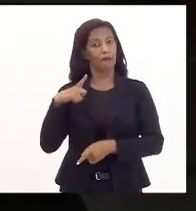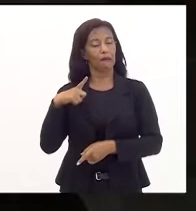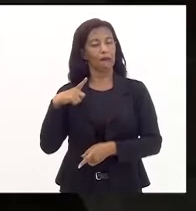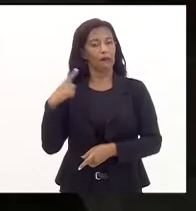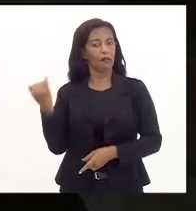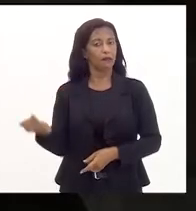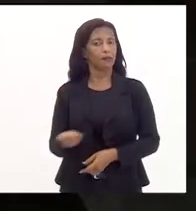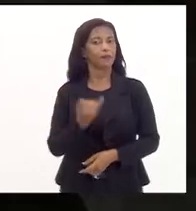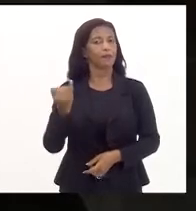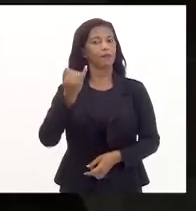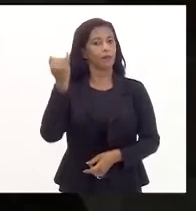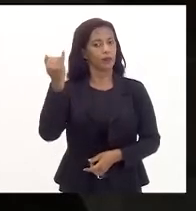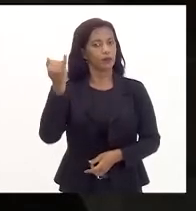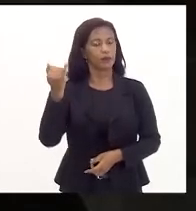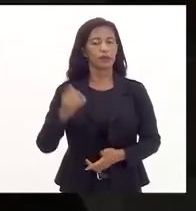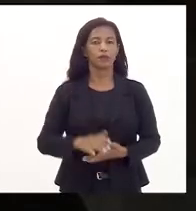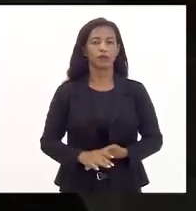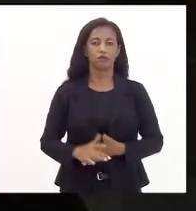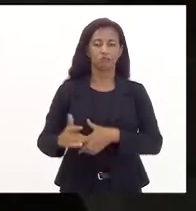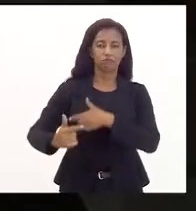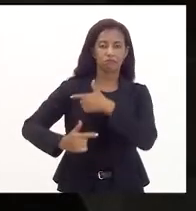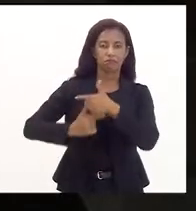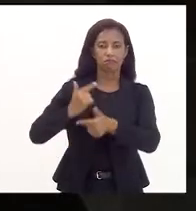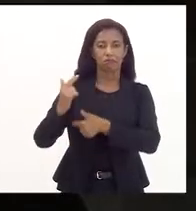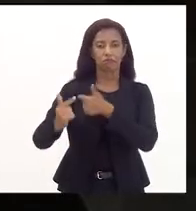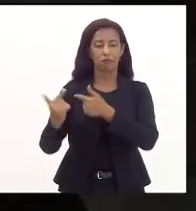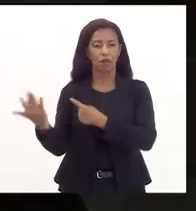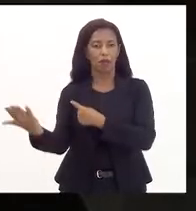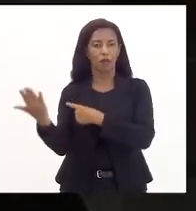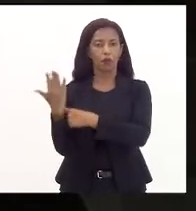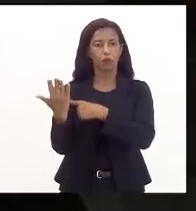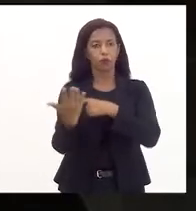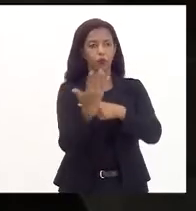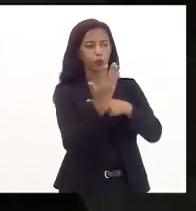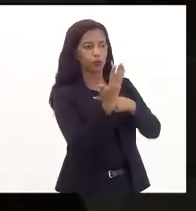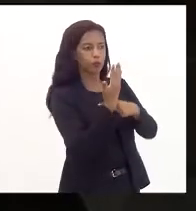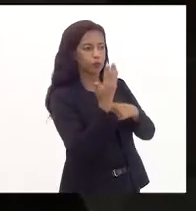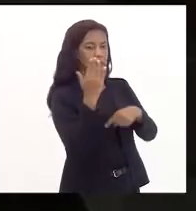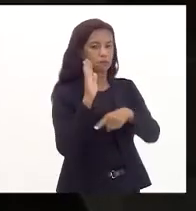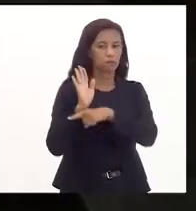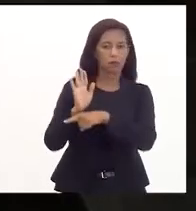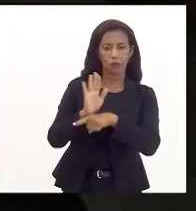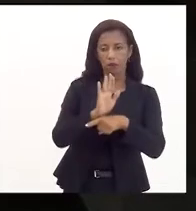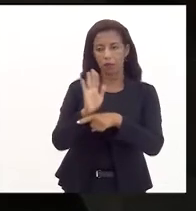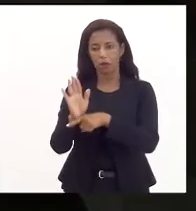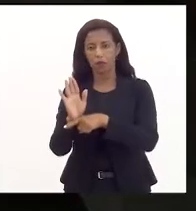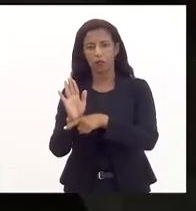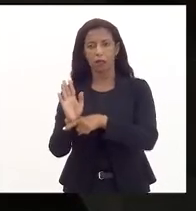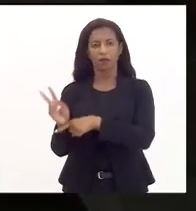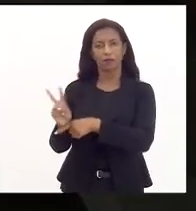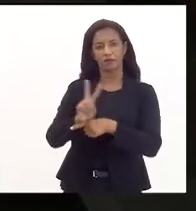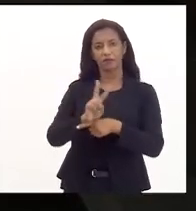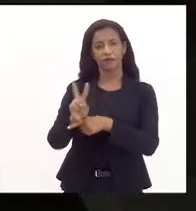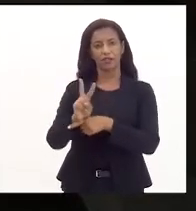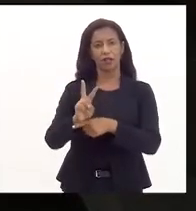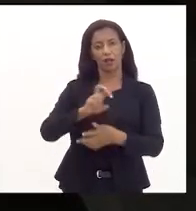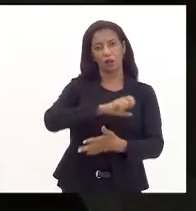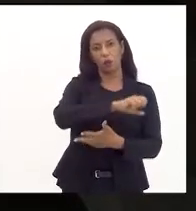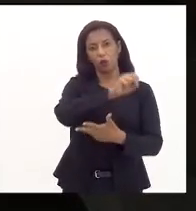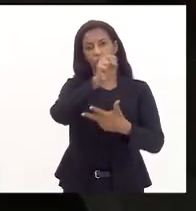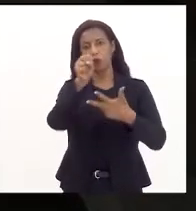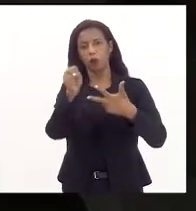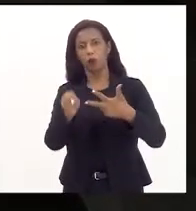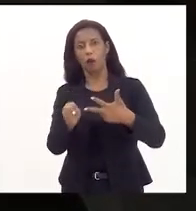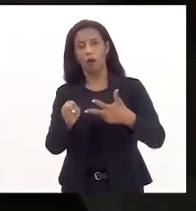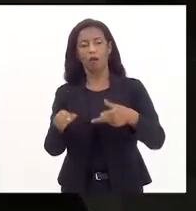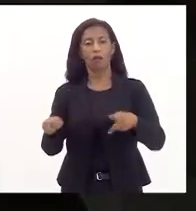papel fundamental na ajuda a fiscalizar os poderes e também